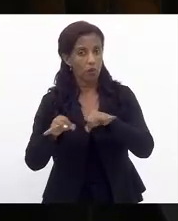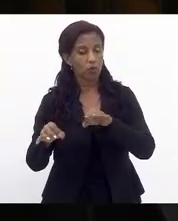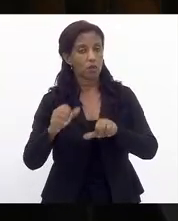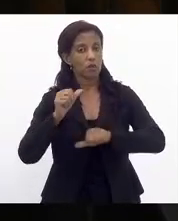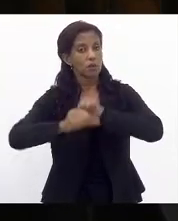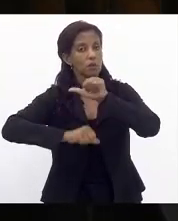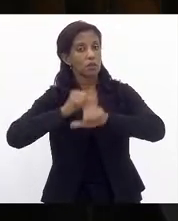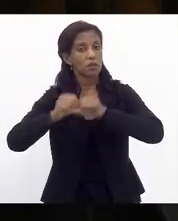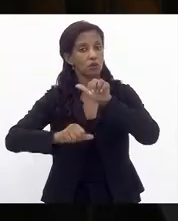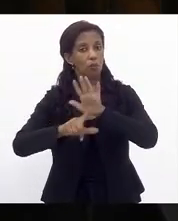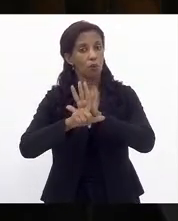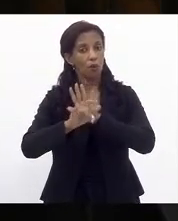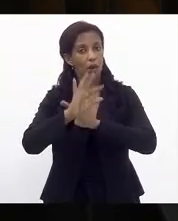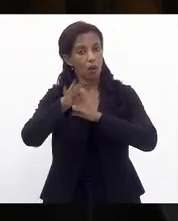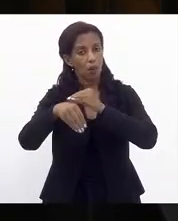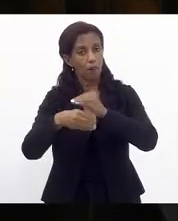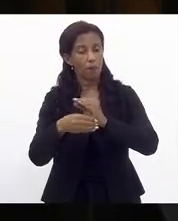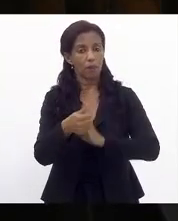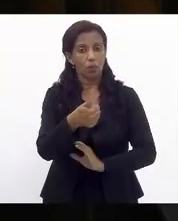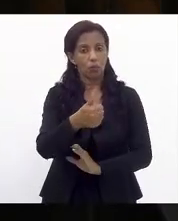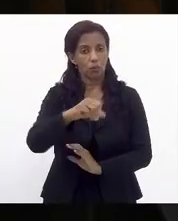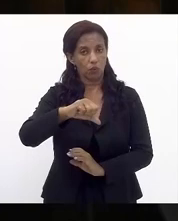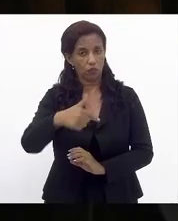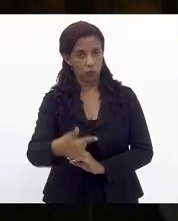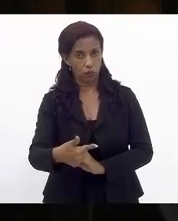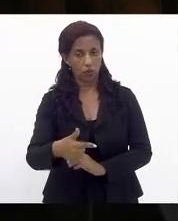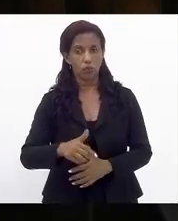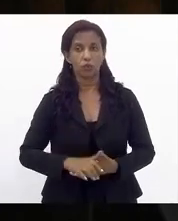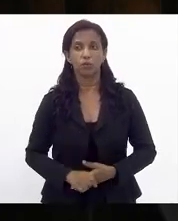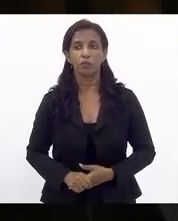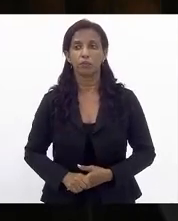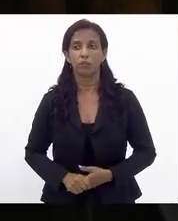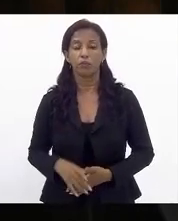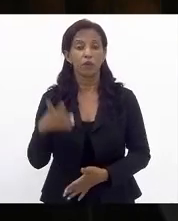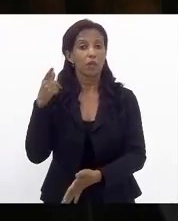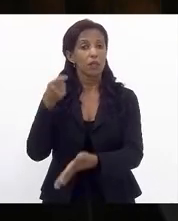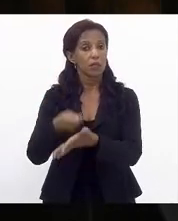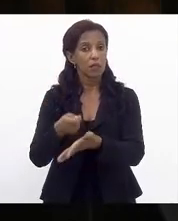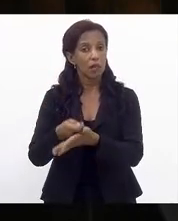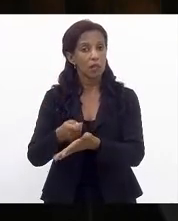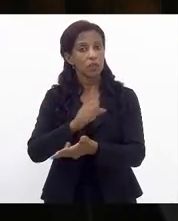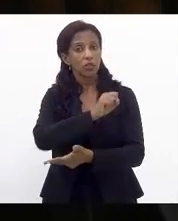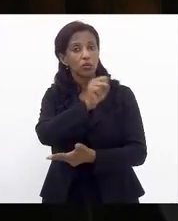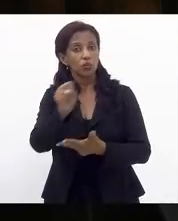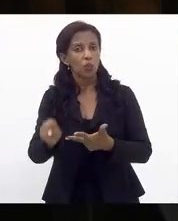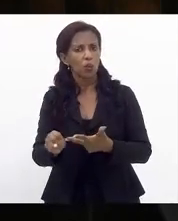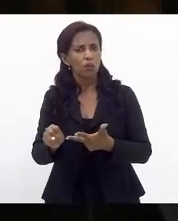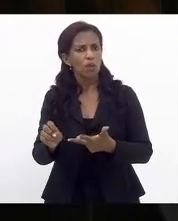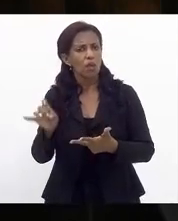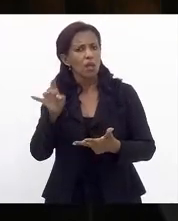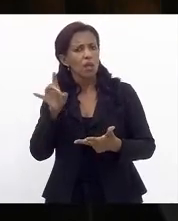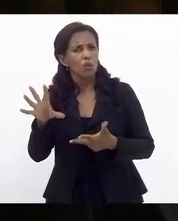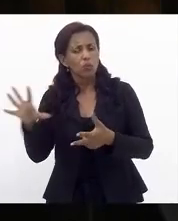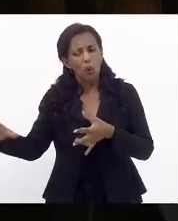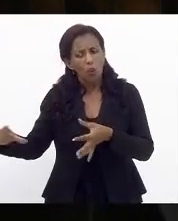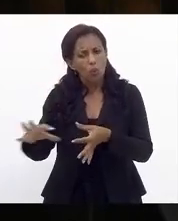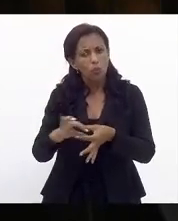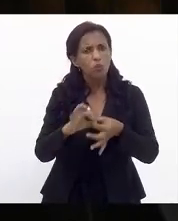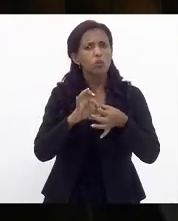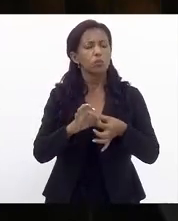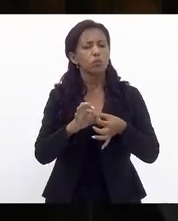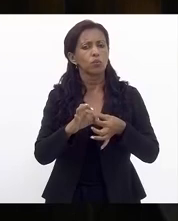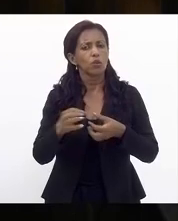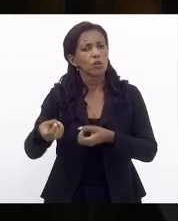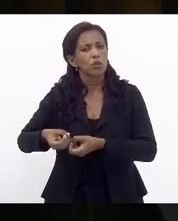virou a 192 lei complementar que garante aos poderes não só consolidar